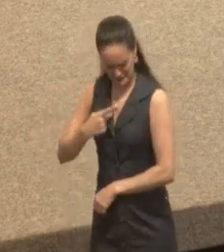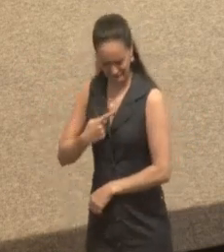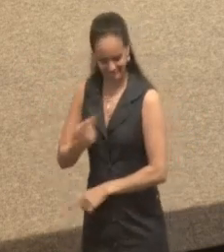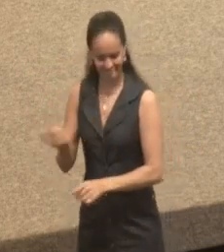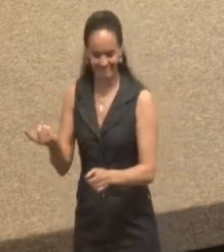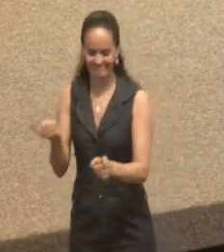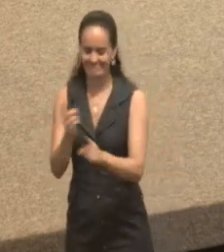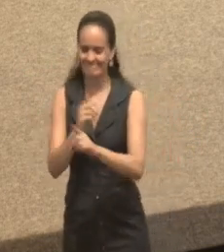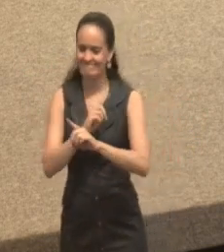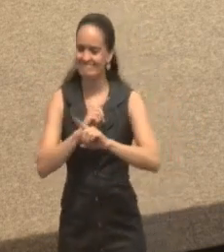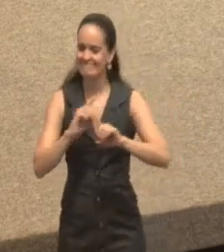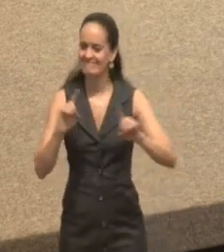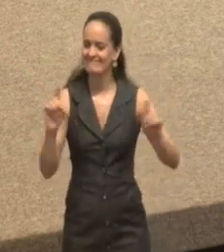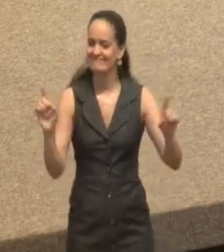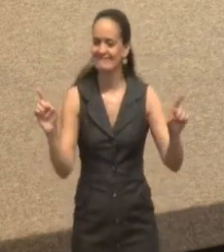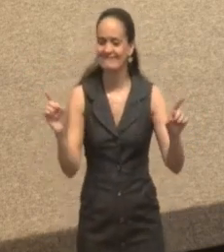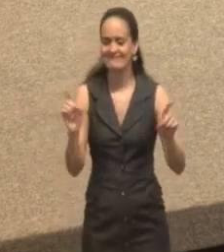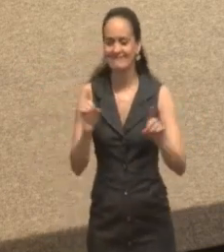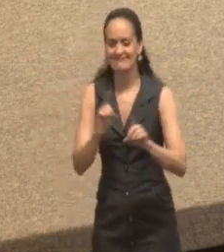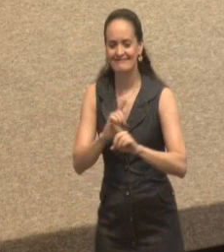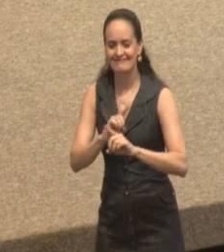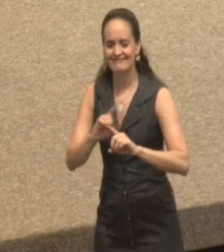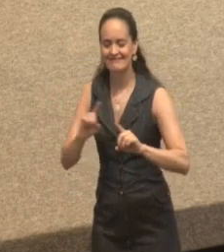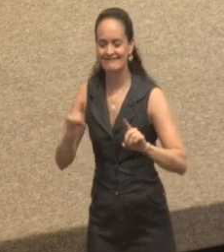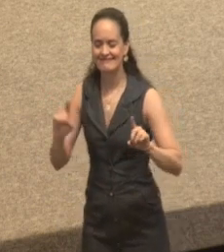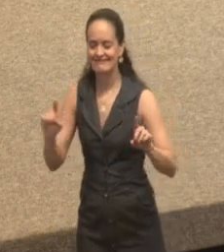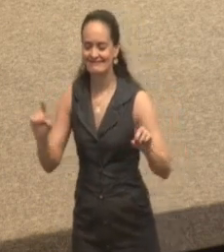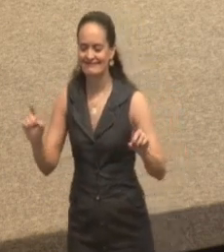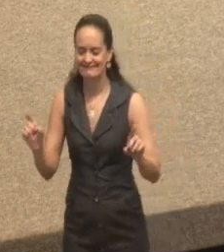não sou mais eu.